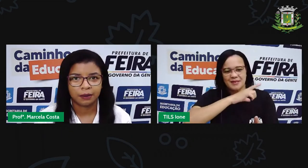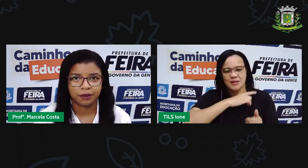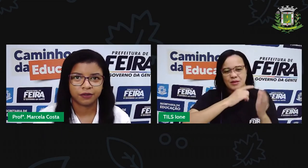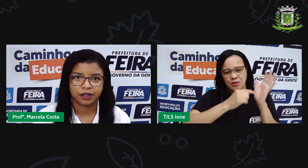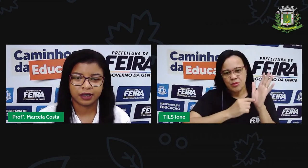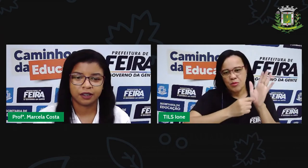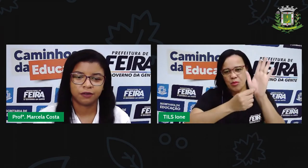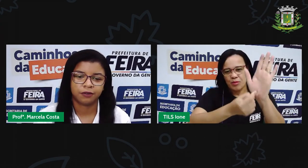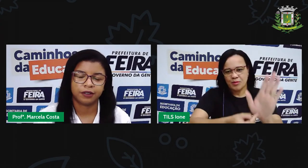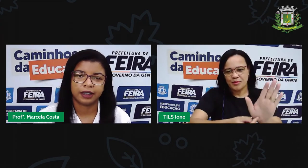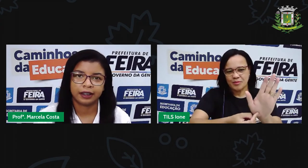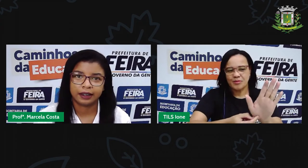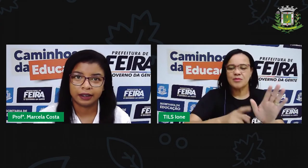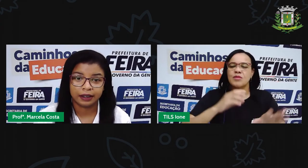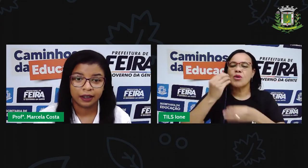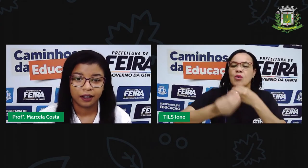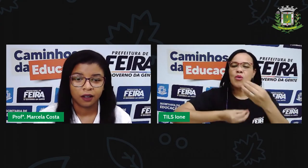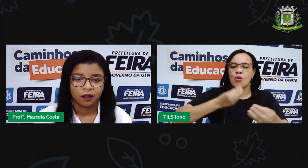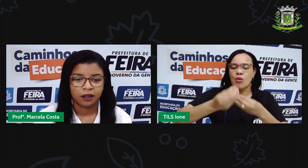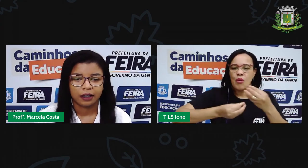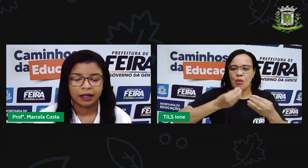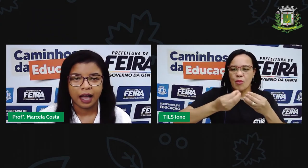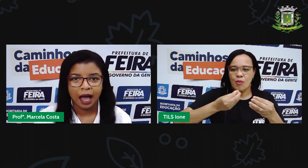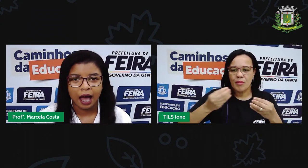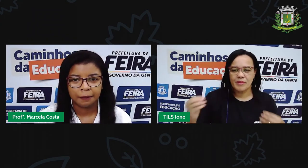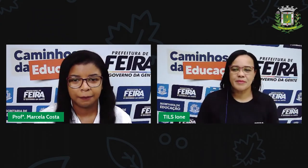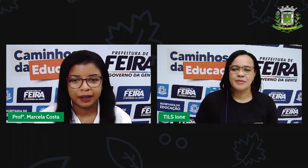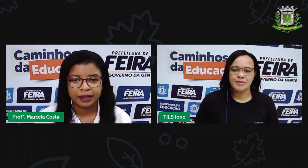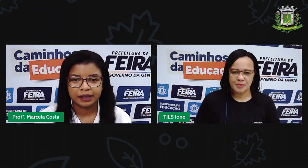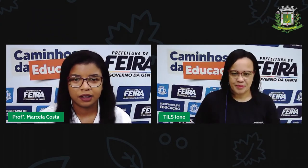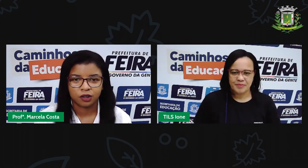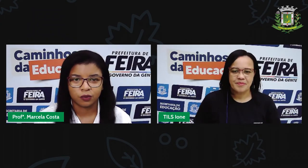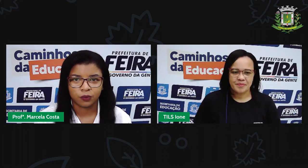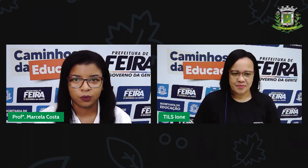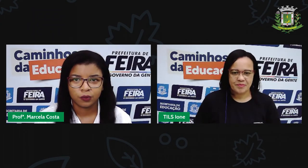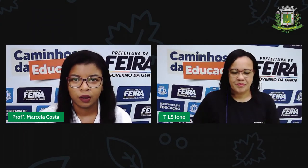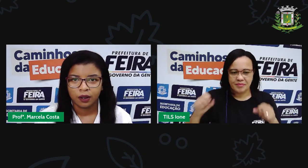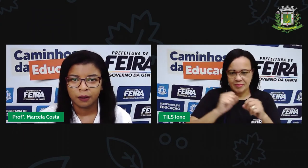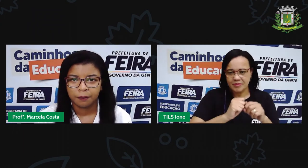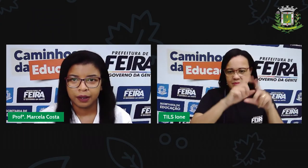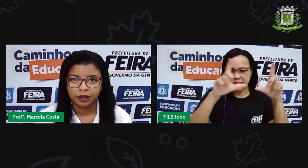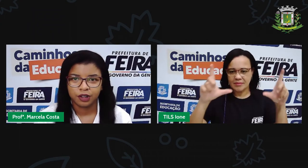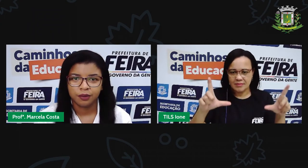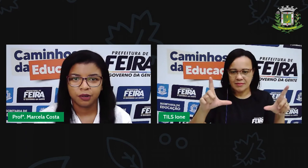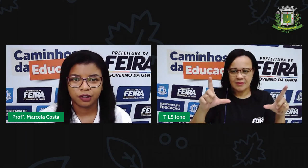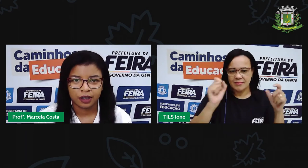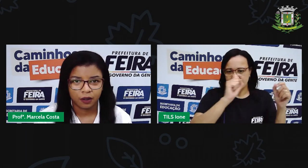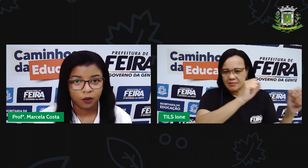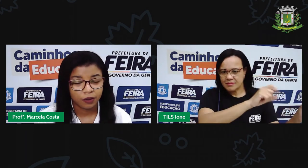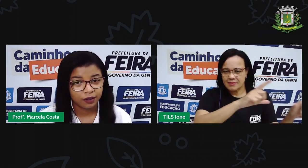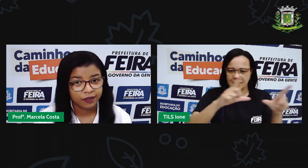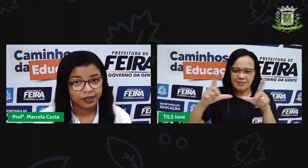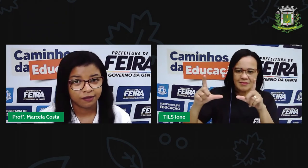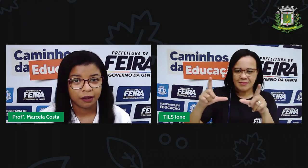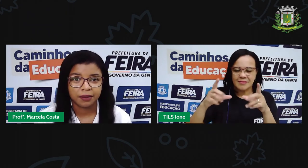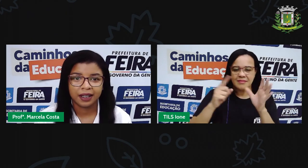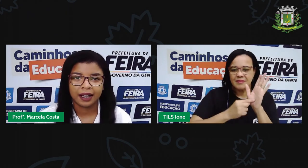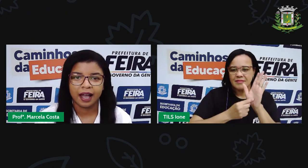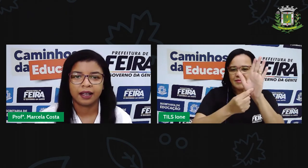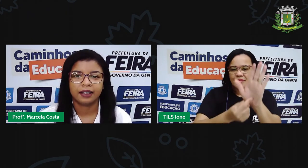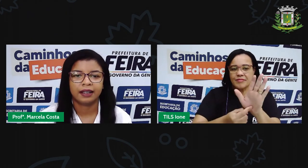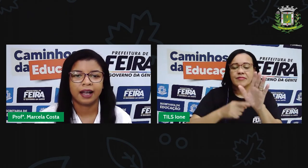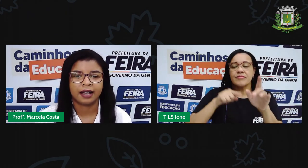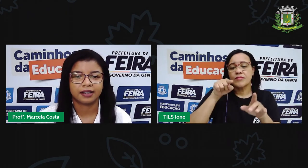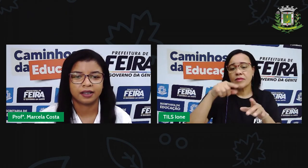mostrar para você. Vou vir aqui abrir esse jogo para te mostrar como é que você vai